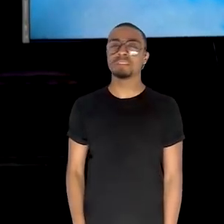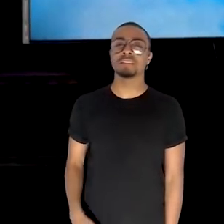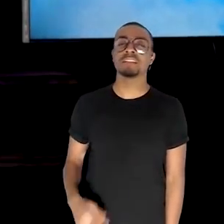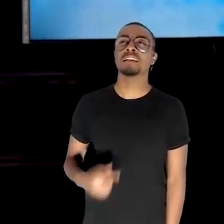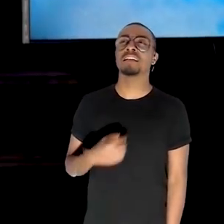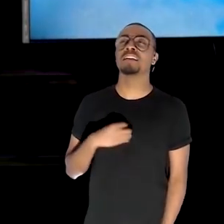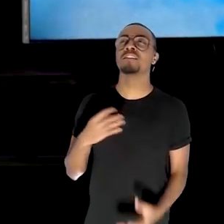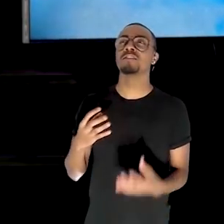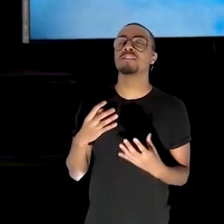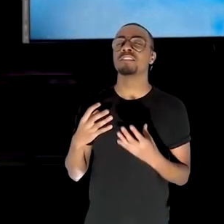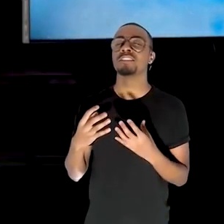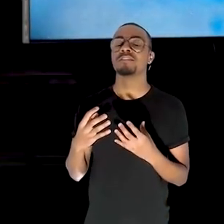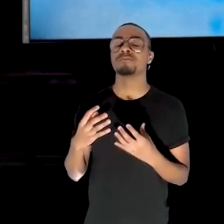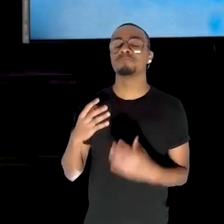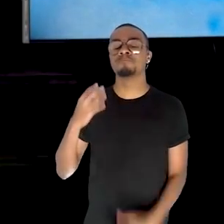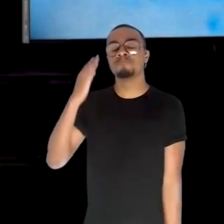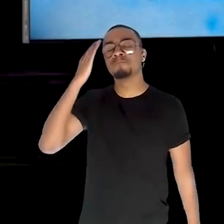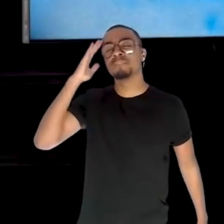pai viu.